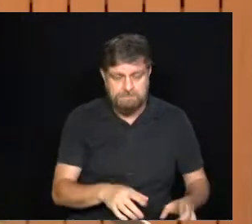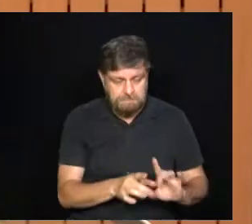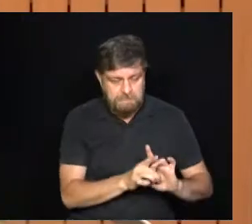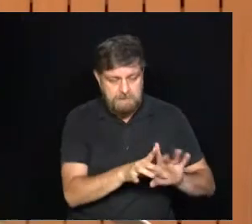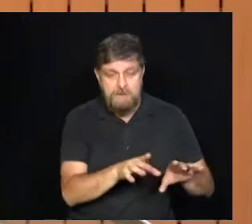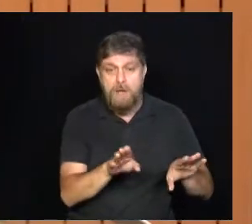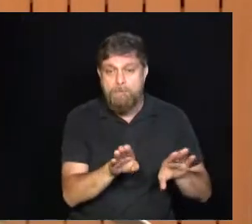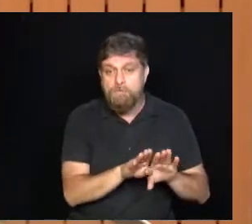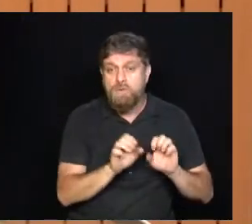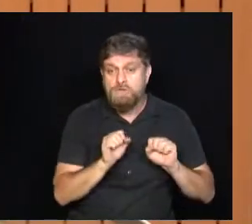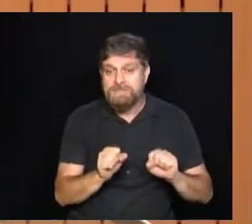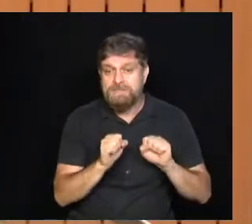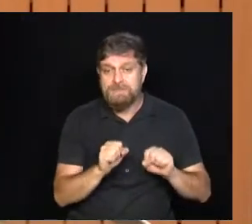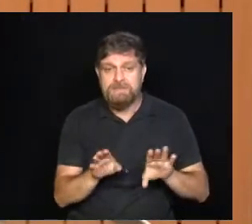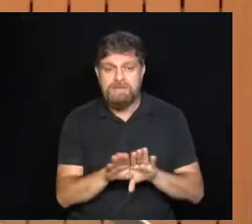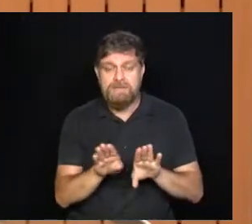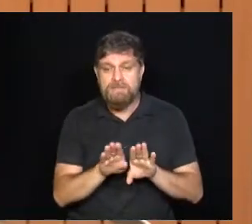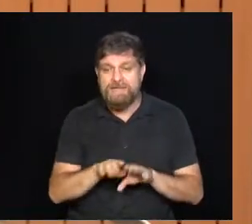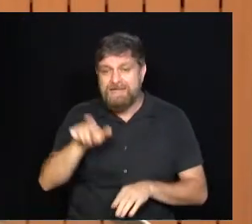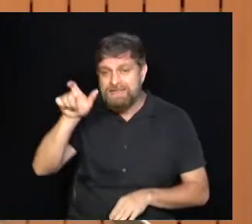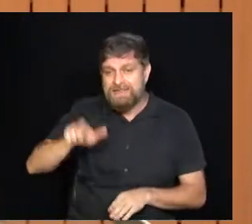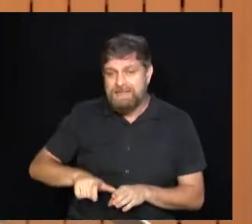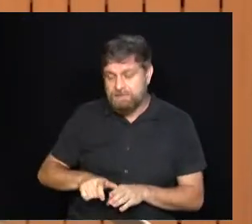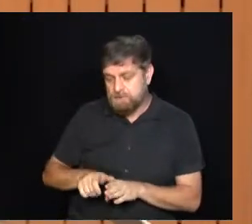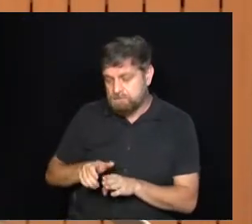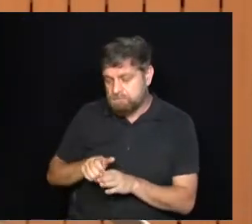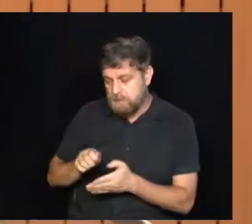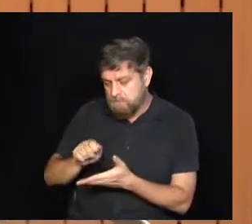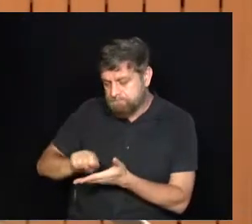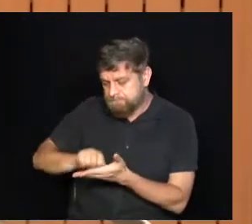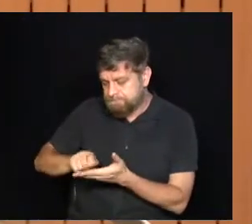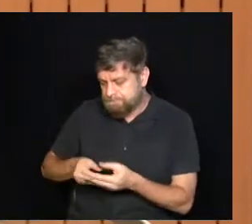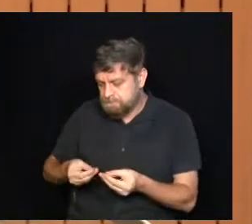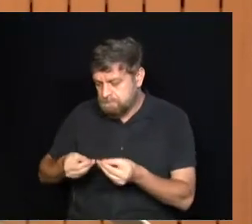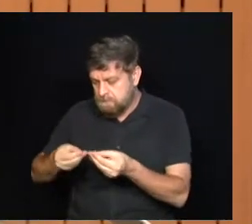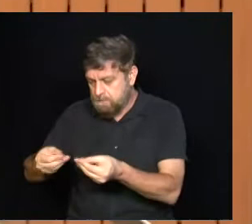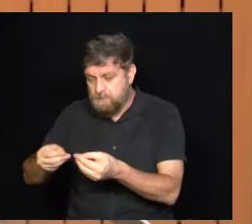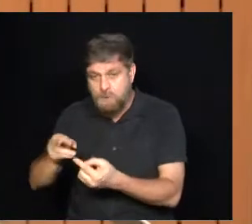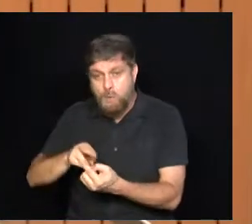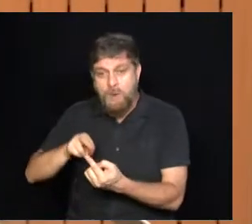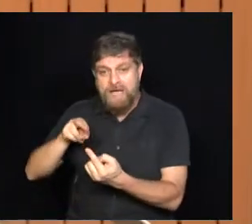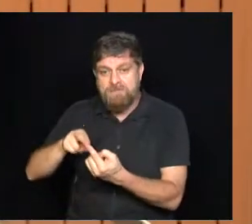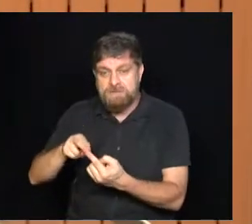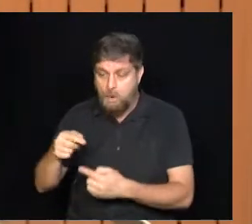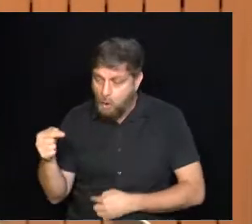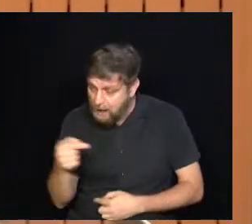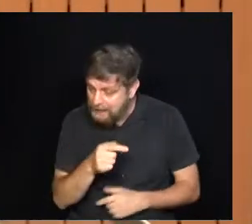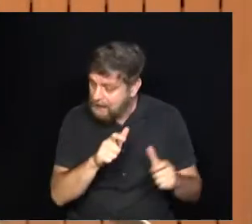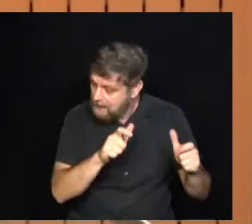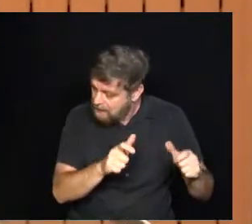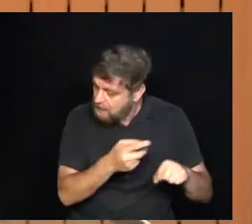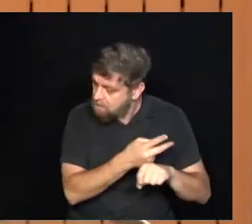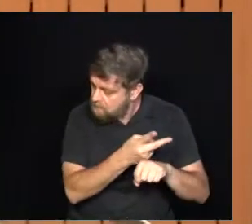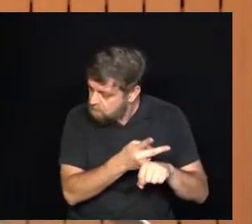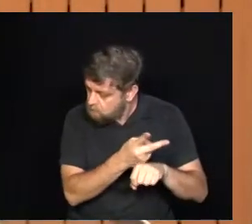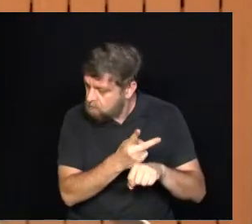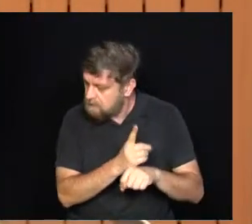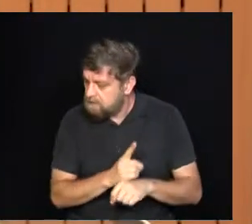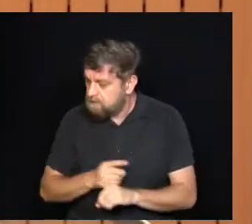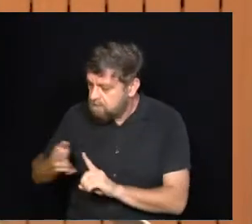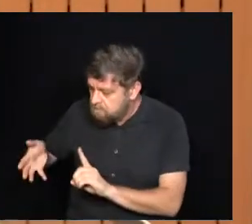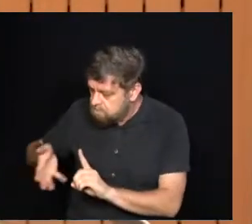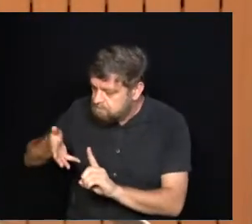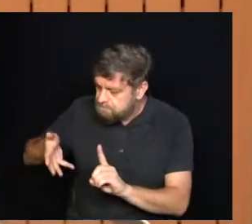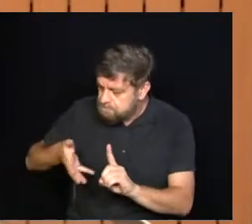elas podem chegar a partir de um encaminhamento, de um referenciamento, de algum serviço que atendeu,